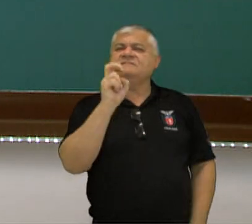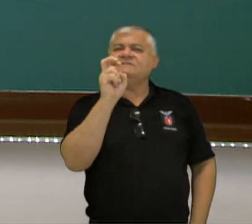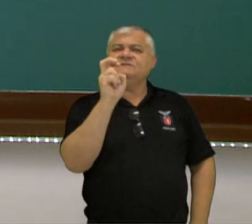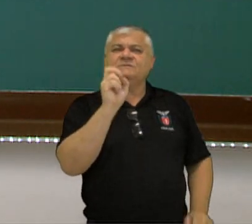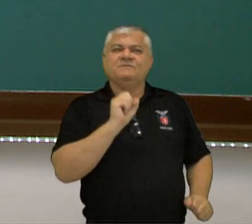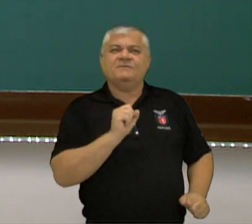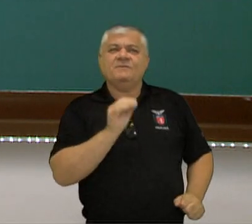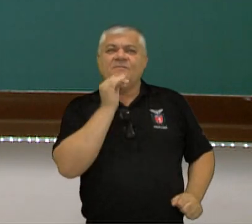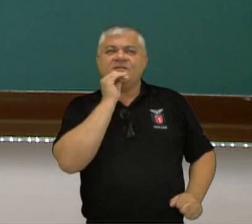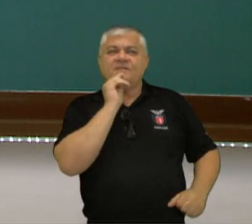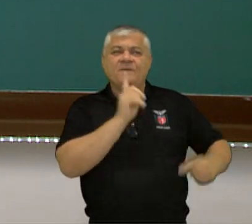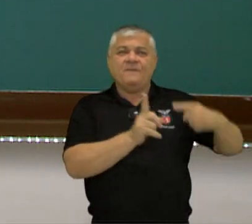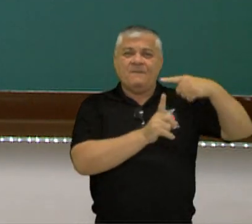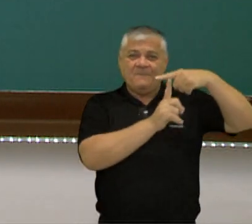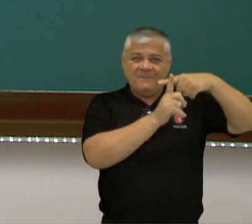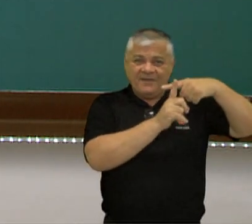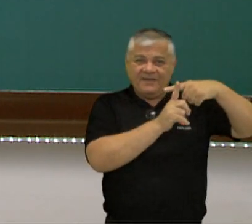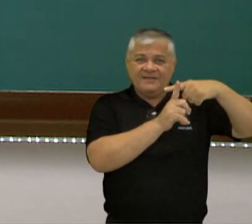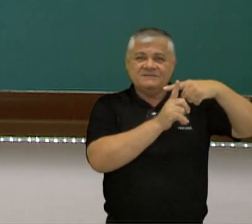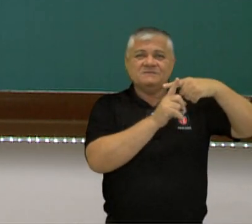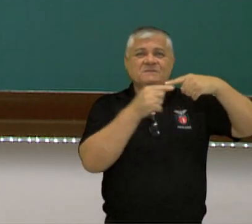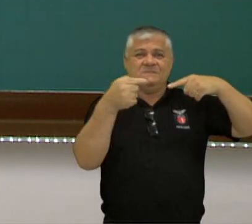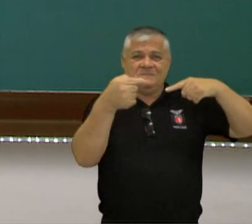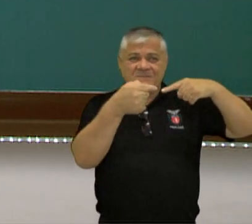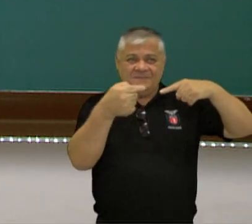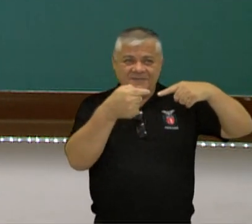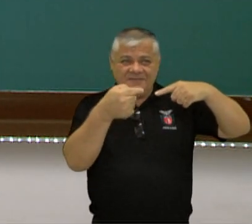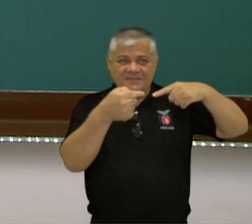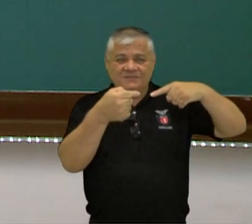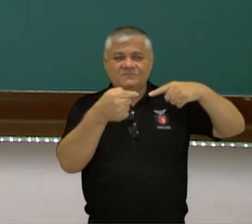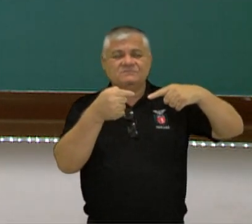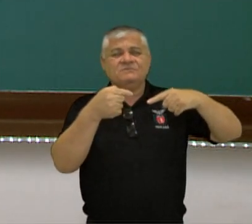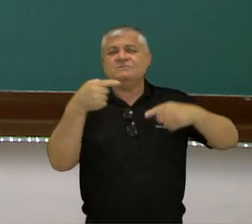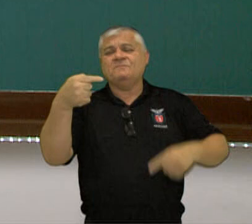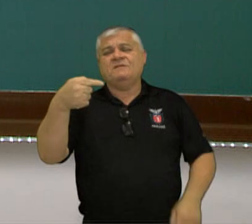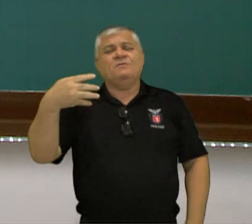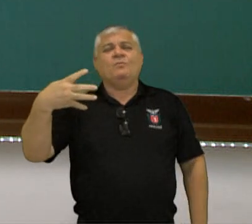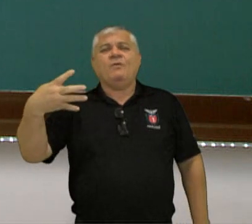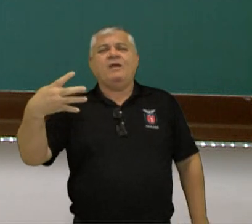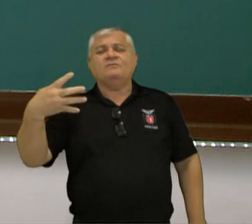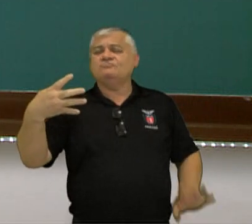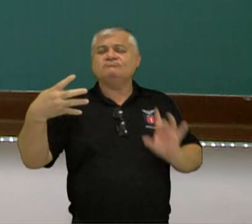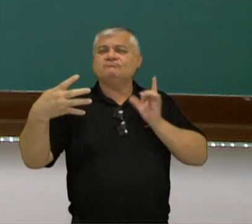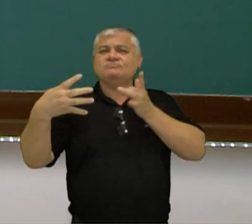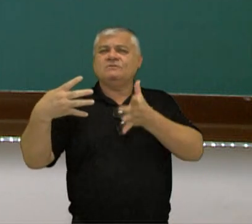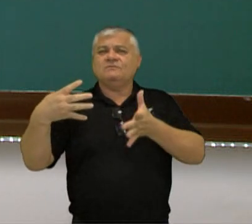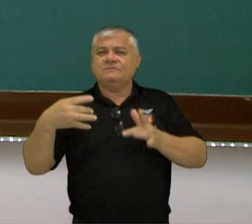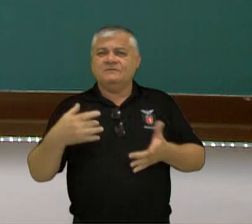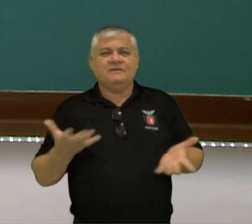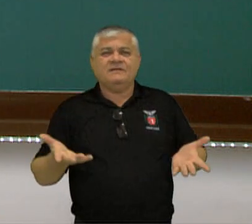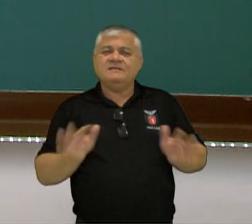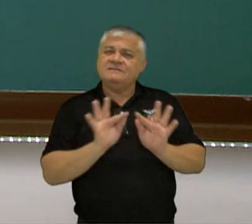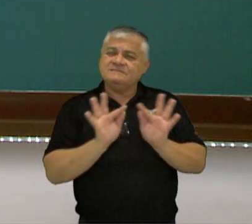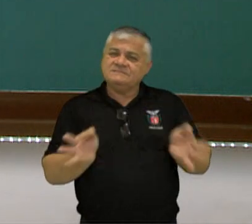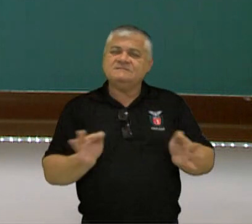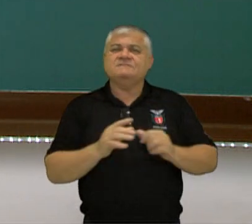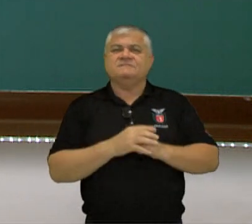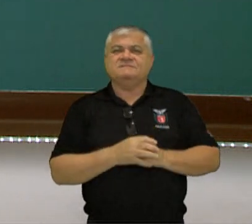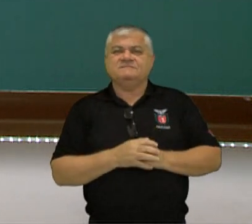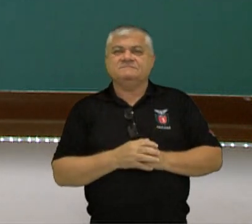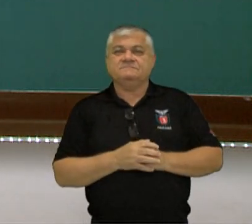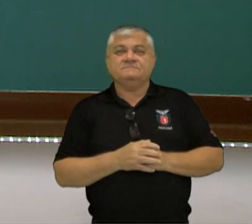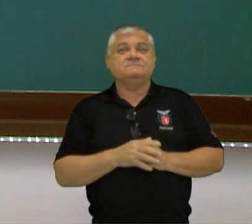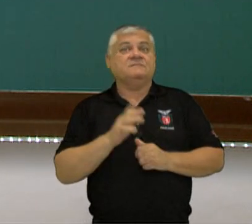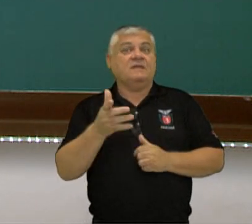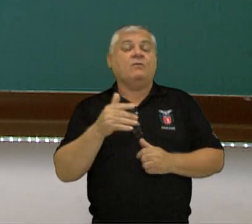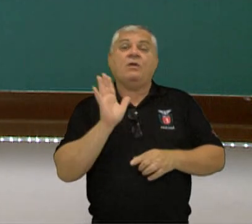5. Quando estava aparecendo mais e daí menos 4, a gente deixa sozinho o menos 4. Essa é a notação simplificada e